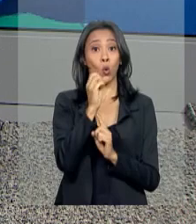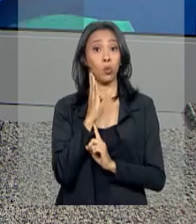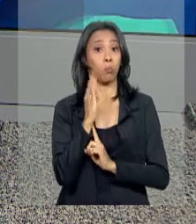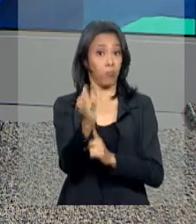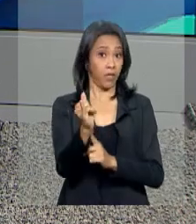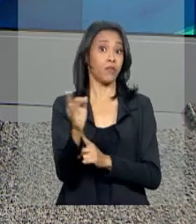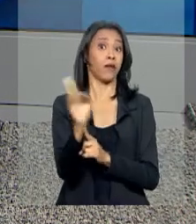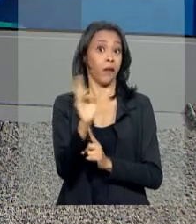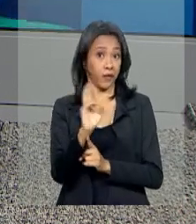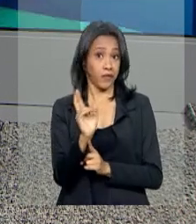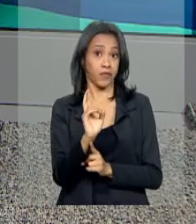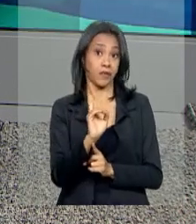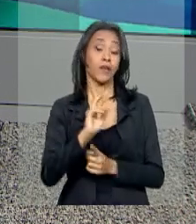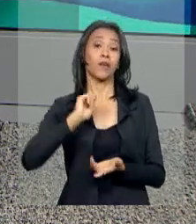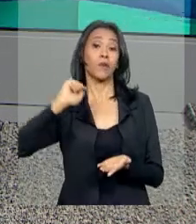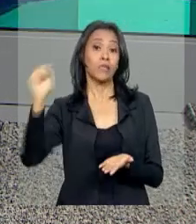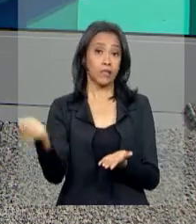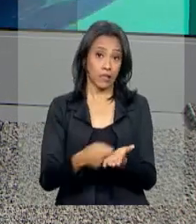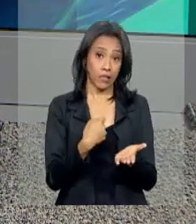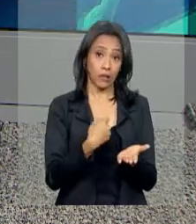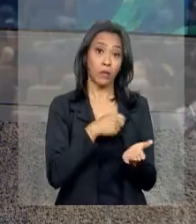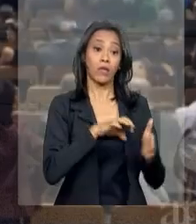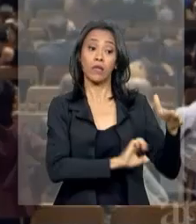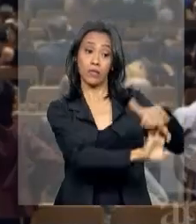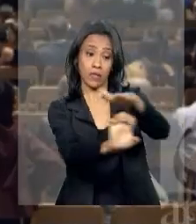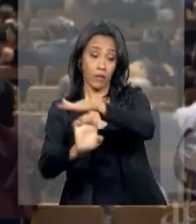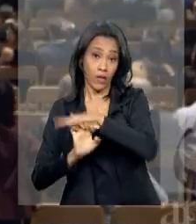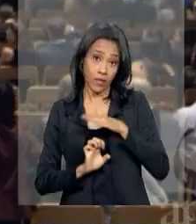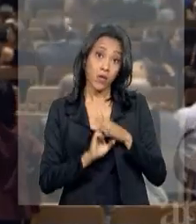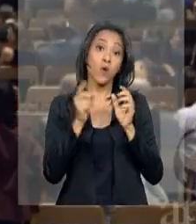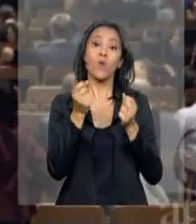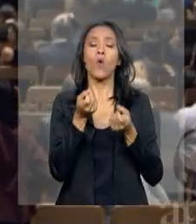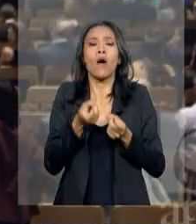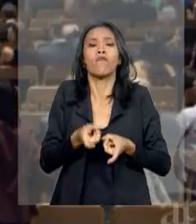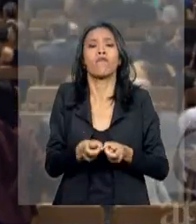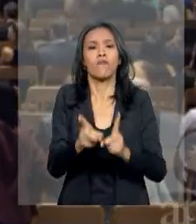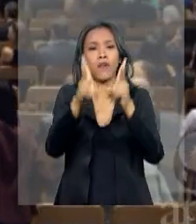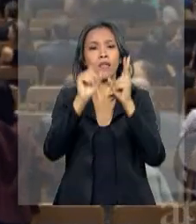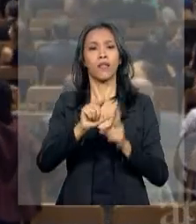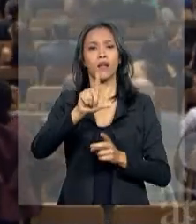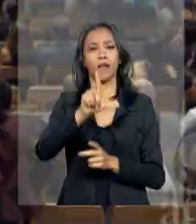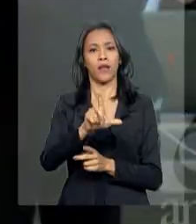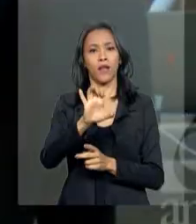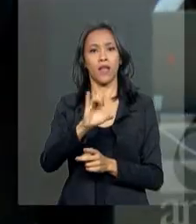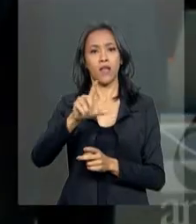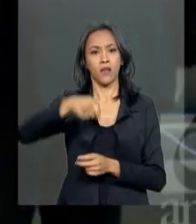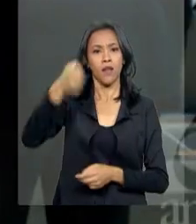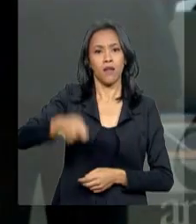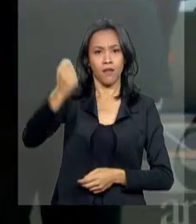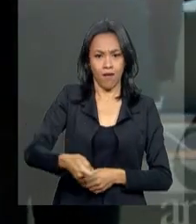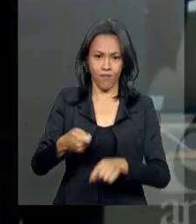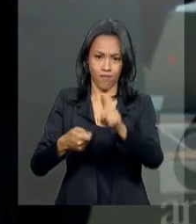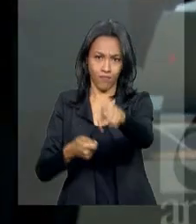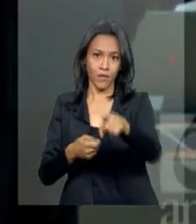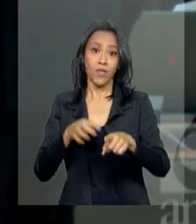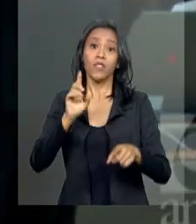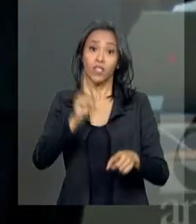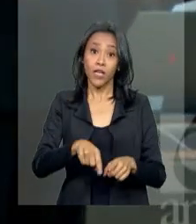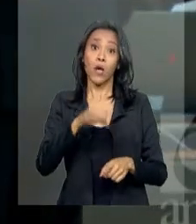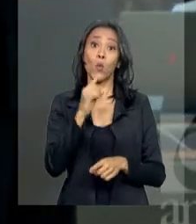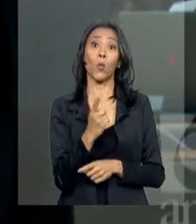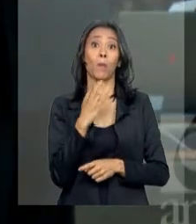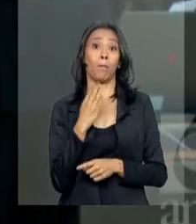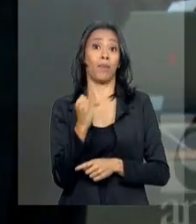de assinatura, com um leilão de 4 blocos no pré-sal, e contratou para o setor o investimento previsto de